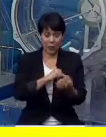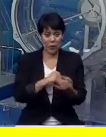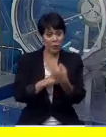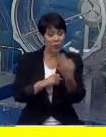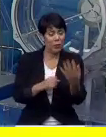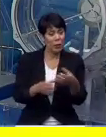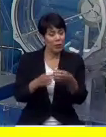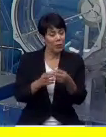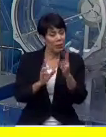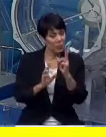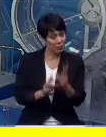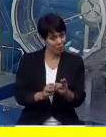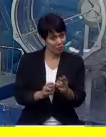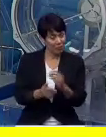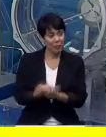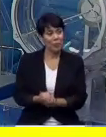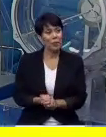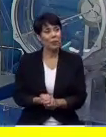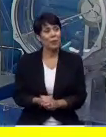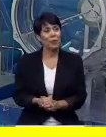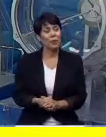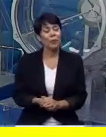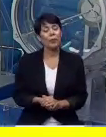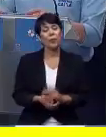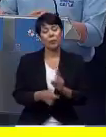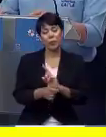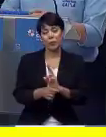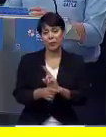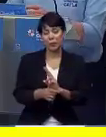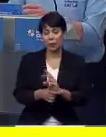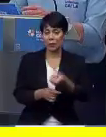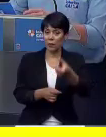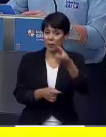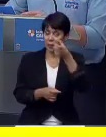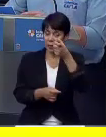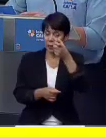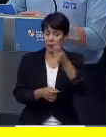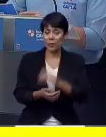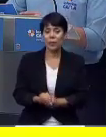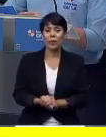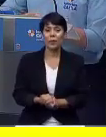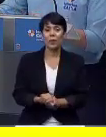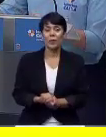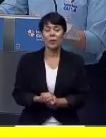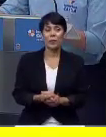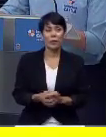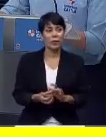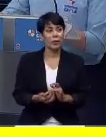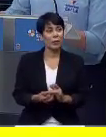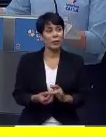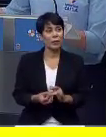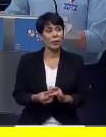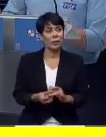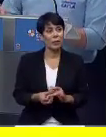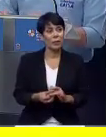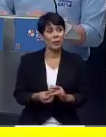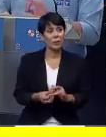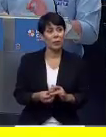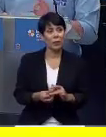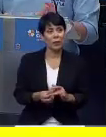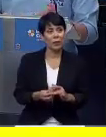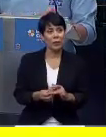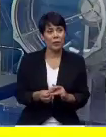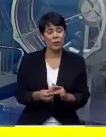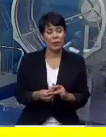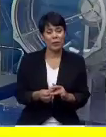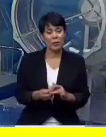de números da Time Mania. Nossos auditores populares estão aqui, Lucas Carvalho e Humberto de Aquino,